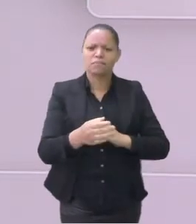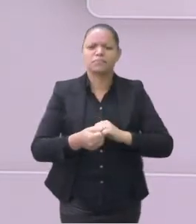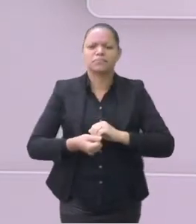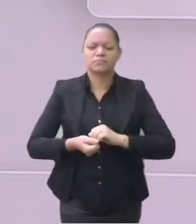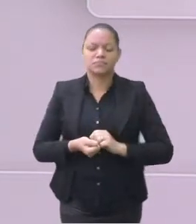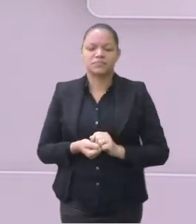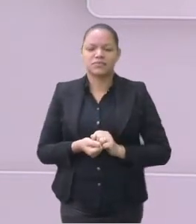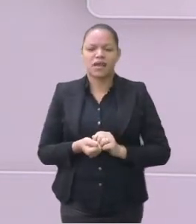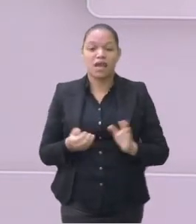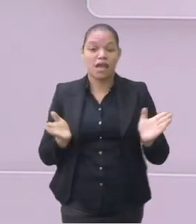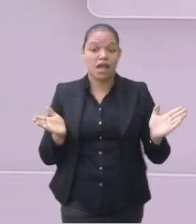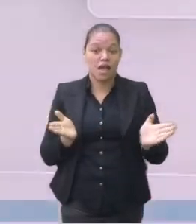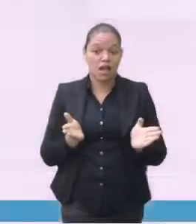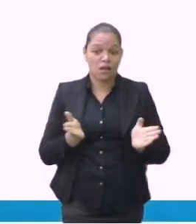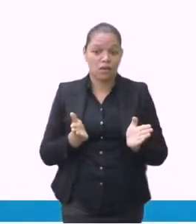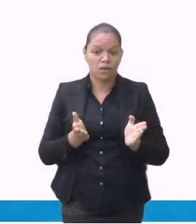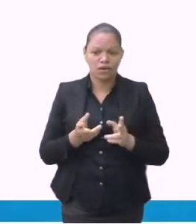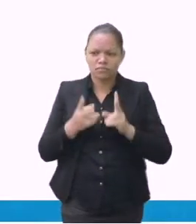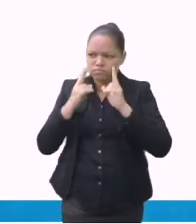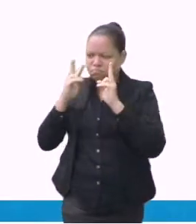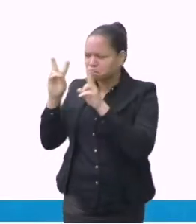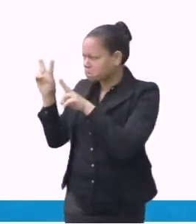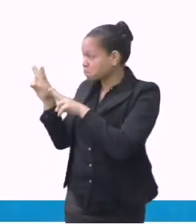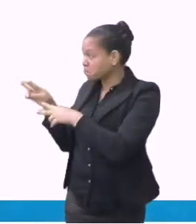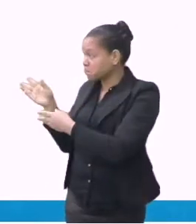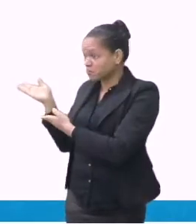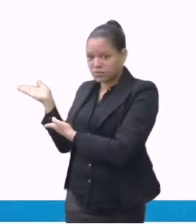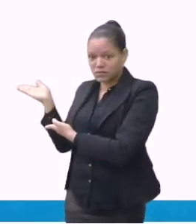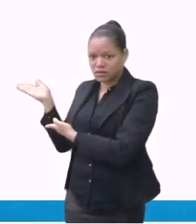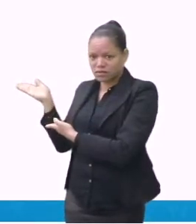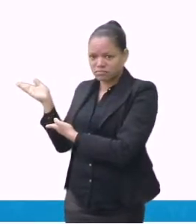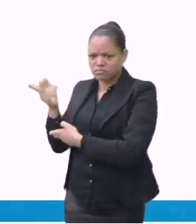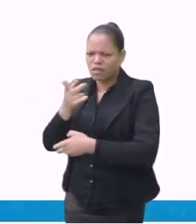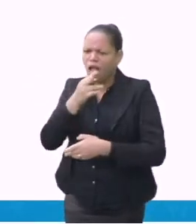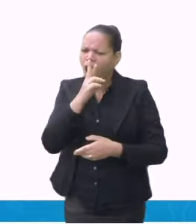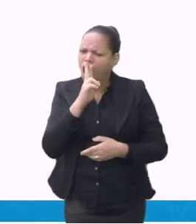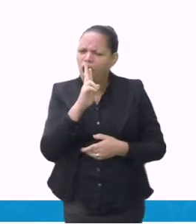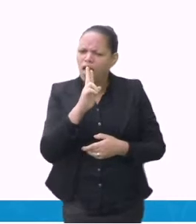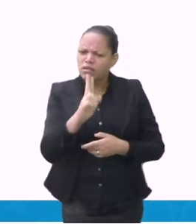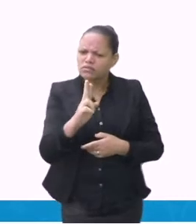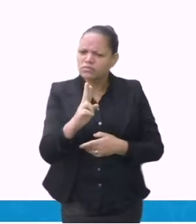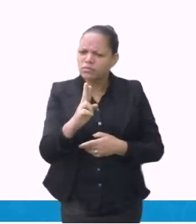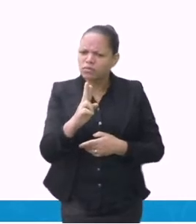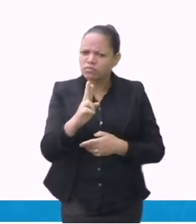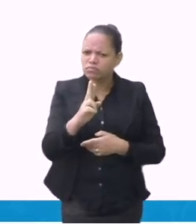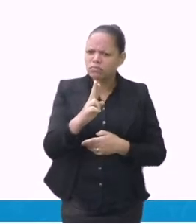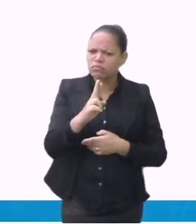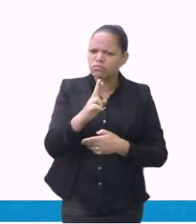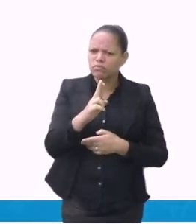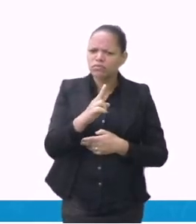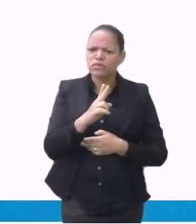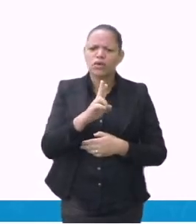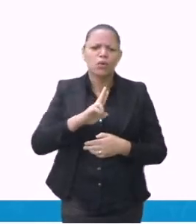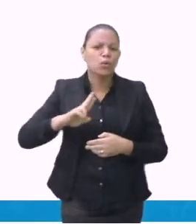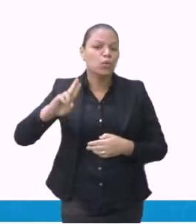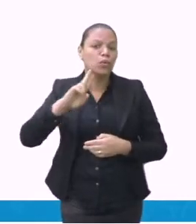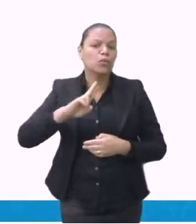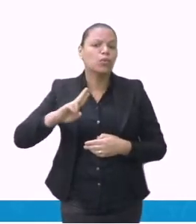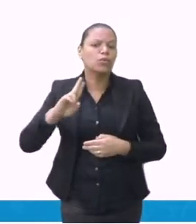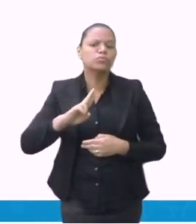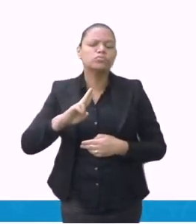nosso conhecimento. Vamos lá? Responda as charadas utilizando seus conhecimentos de